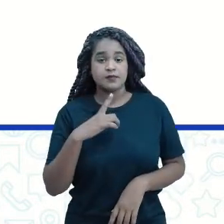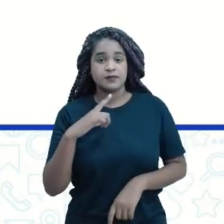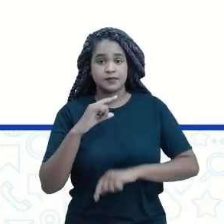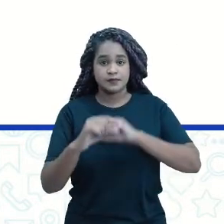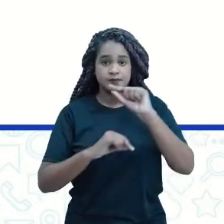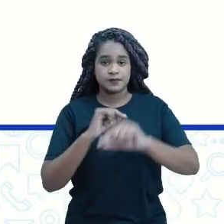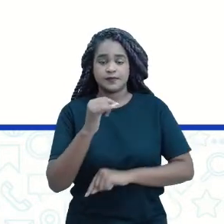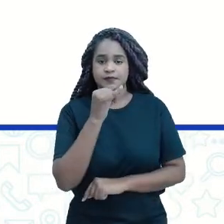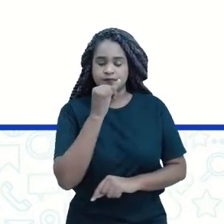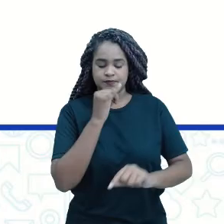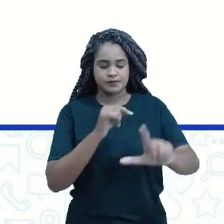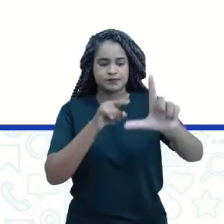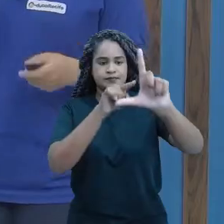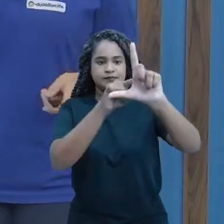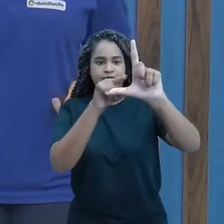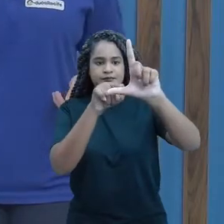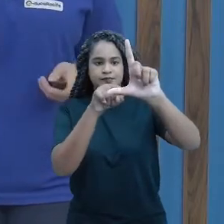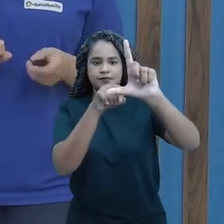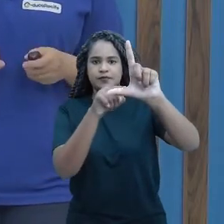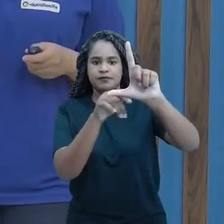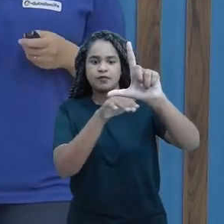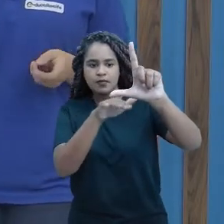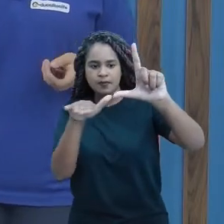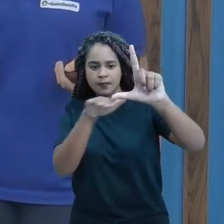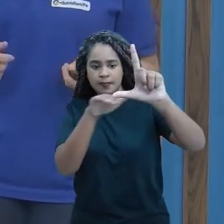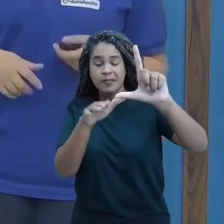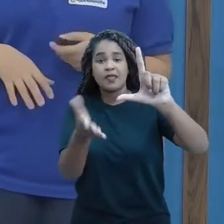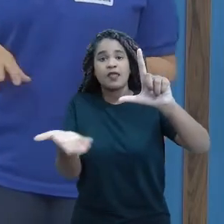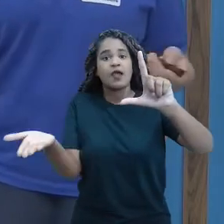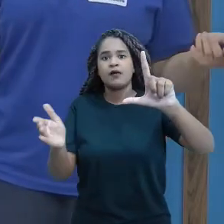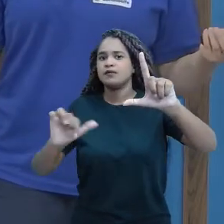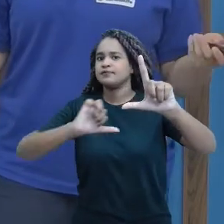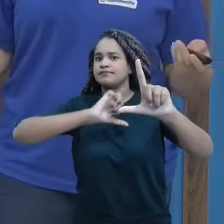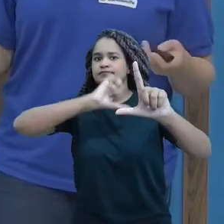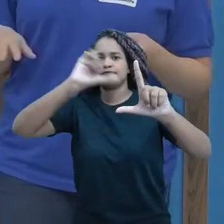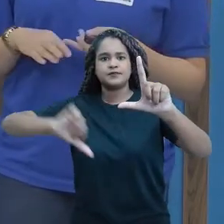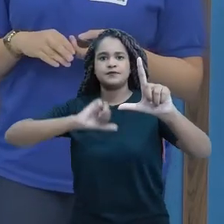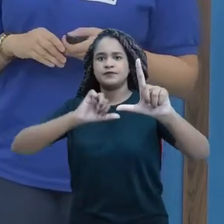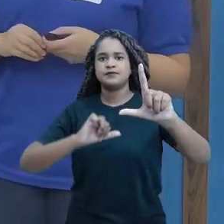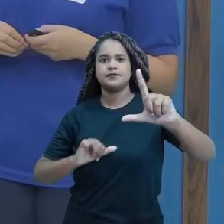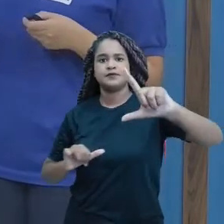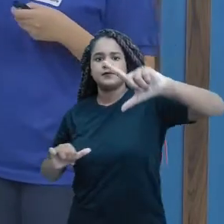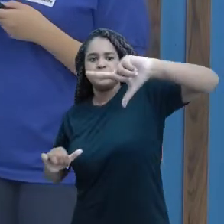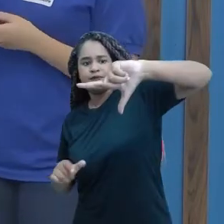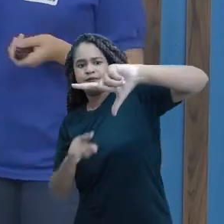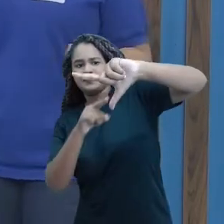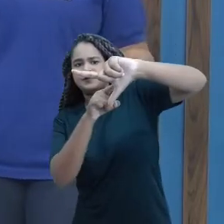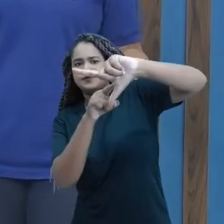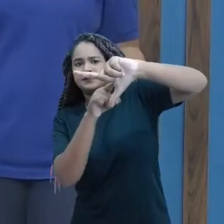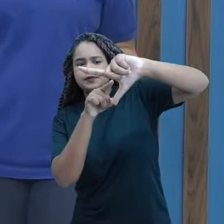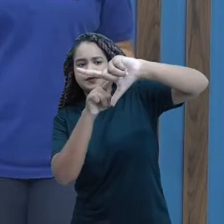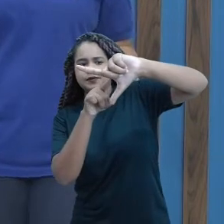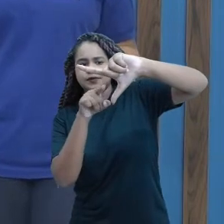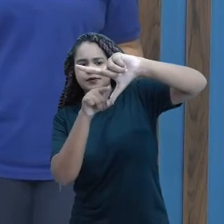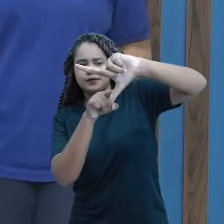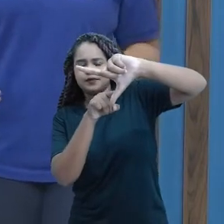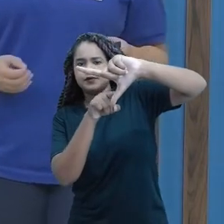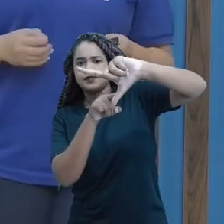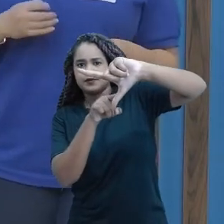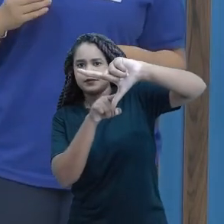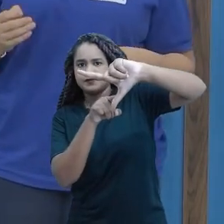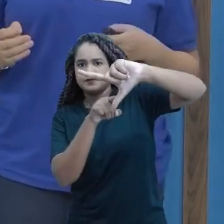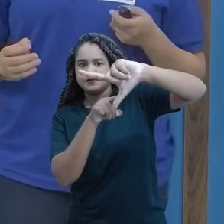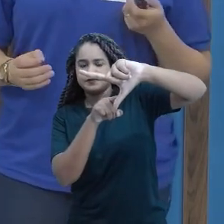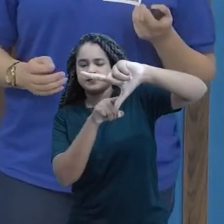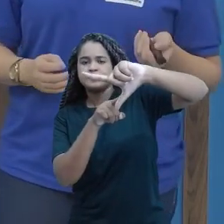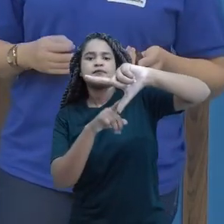horizontal. Mas agora, o ângulo de 90 graus está lá em cima e o meu apoio ali ele está com aquele comprimento grandão, né? Então, a gente